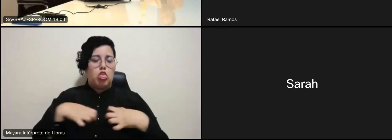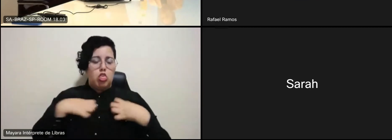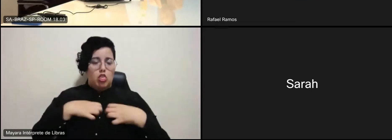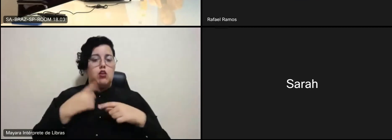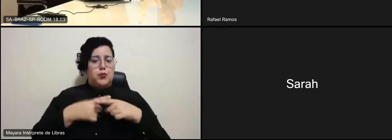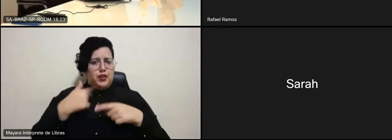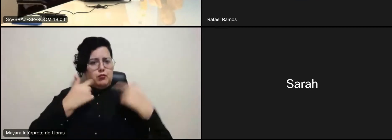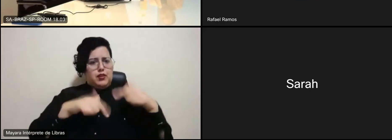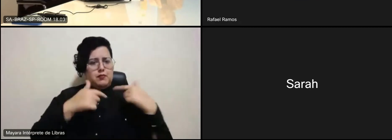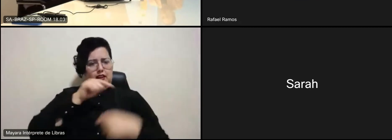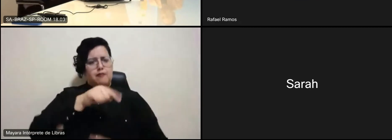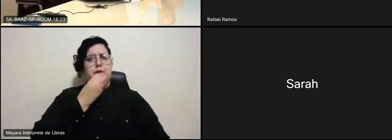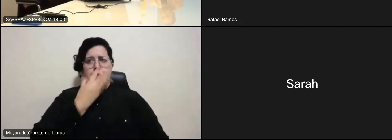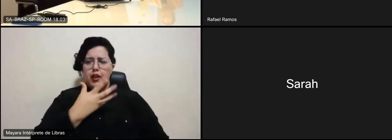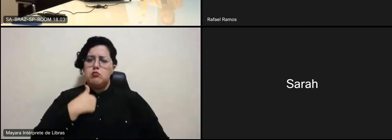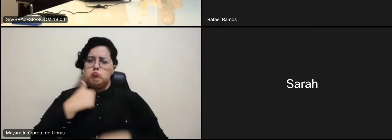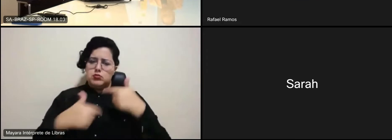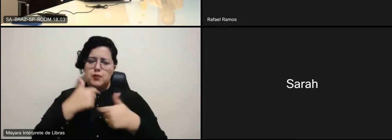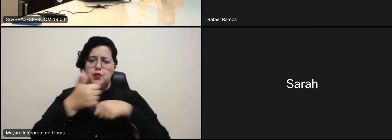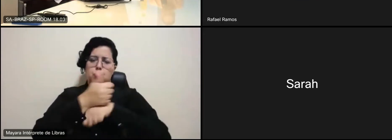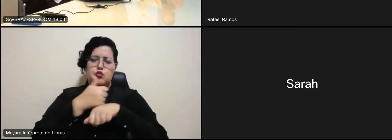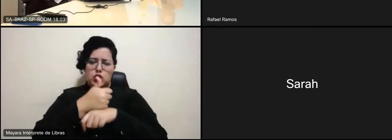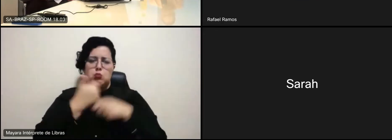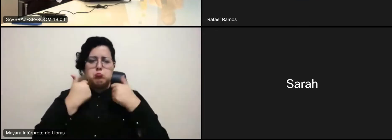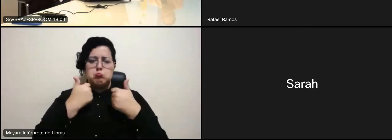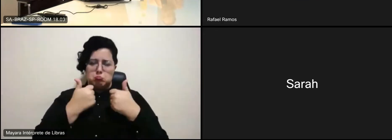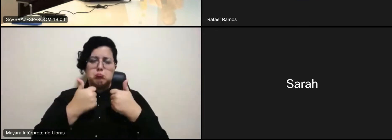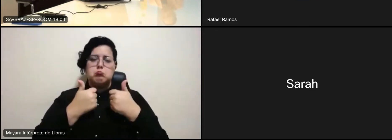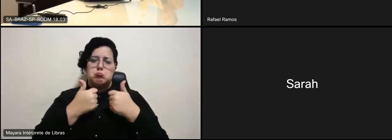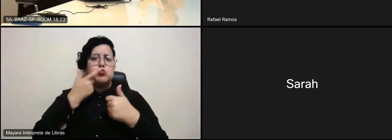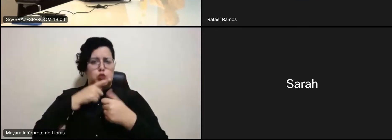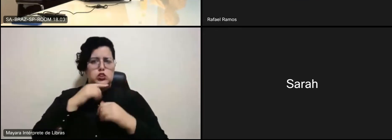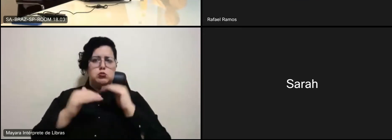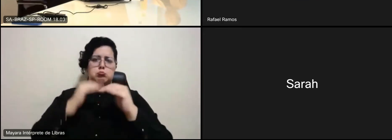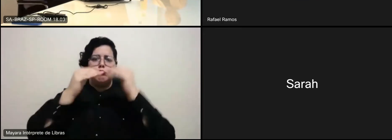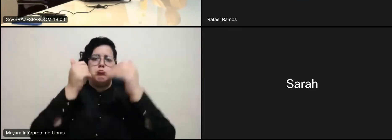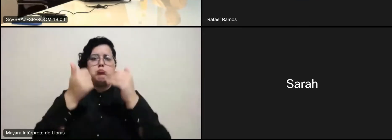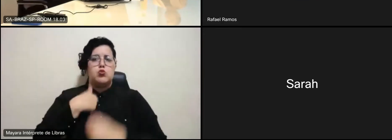eu trabalhava bem, eu estava bem colocado numa posição de crescimento,